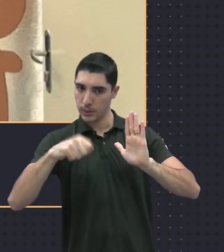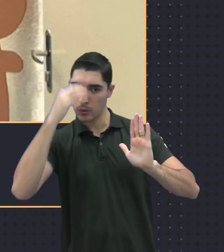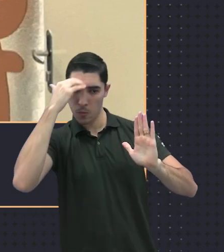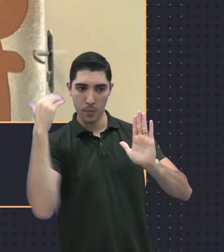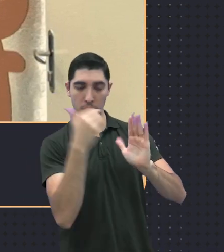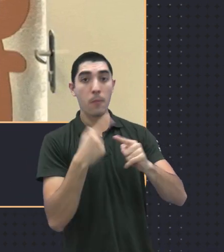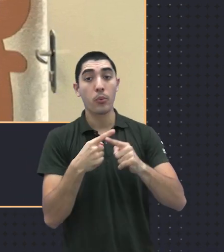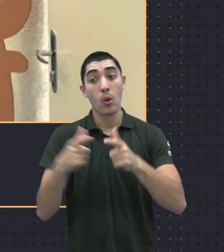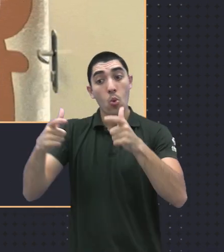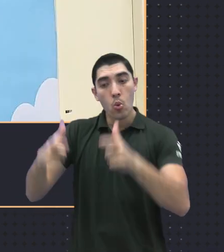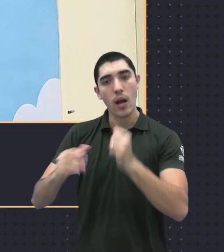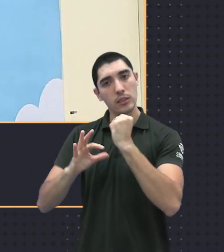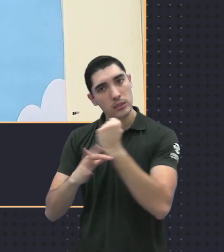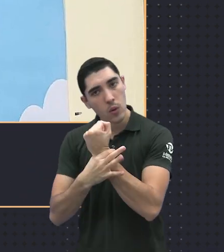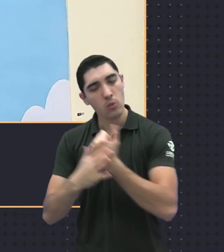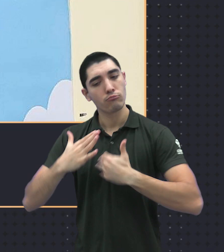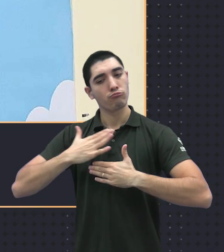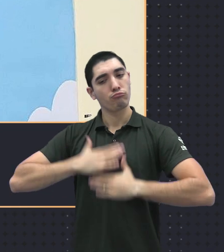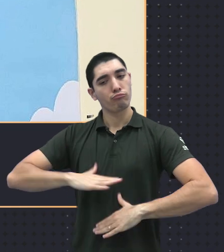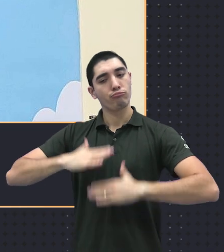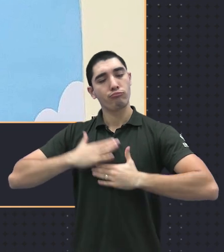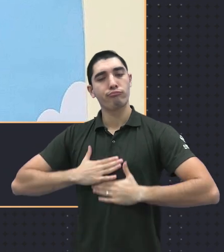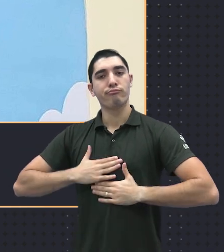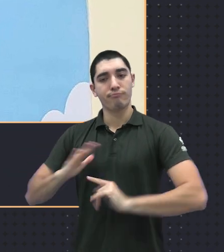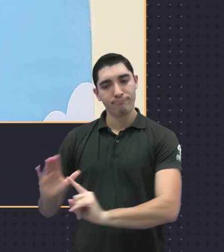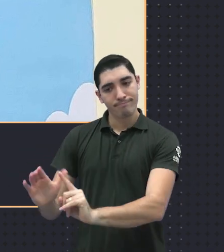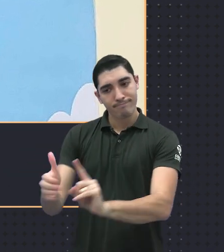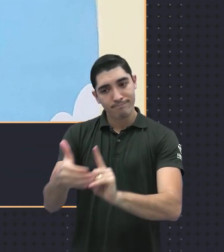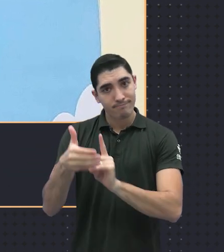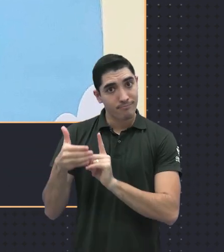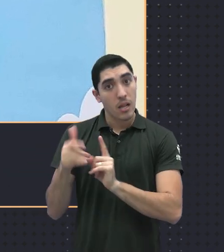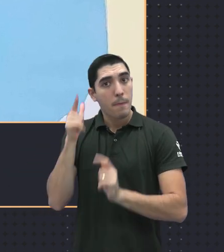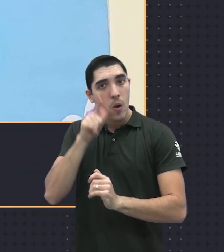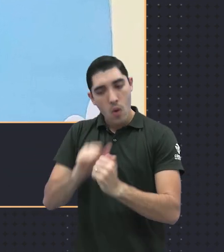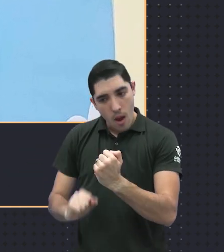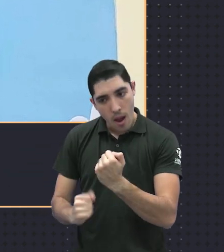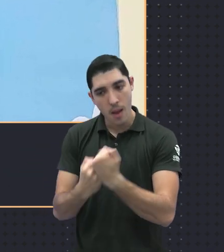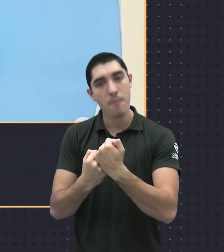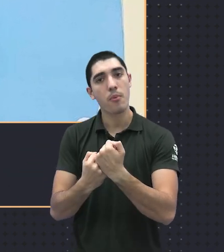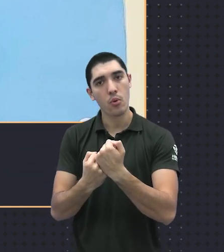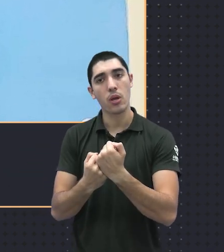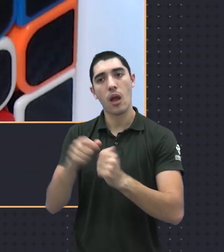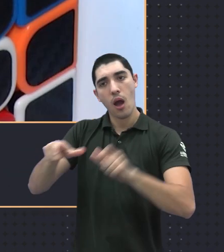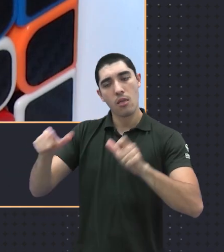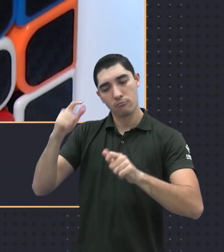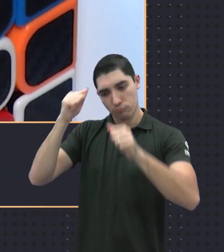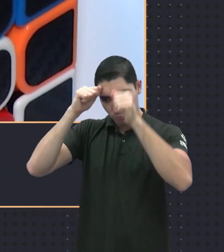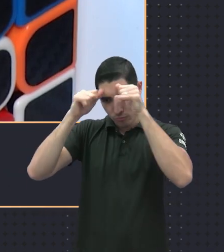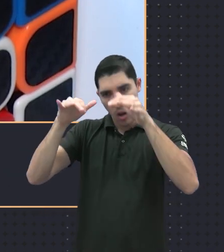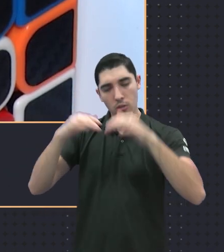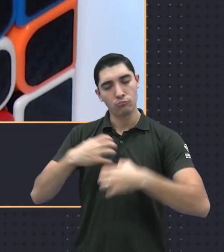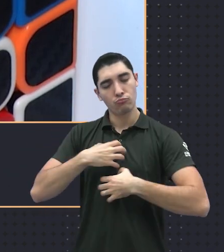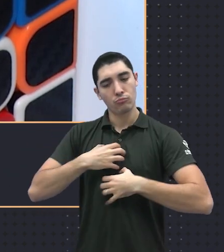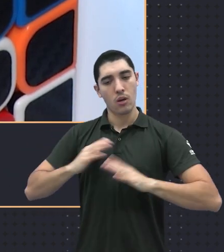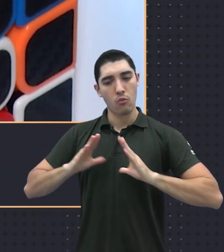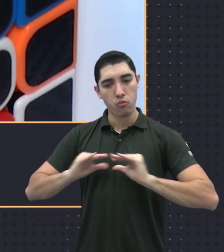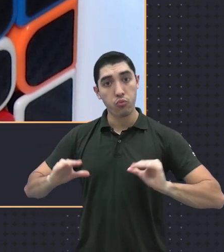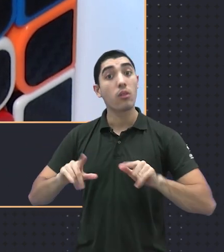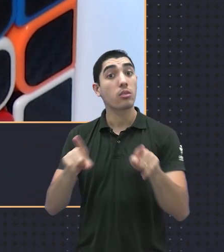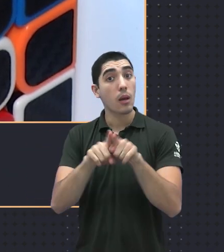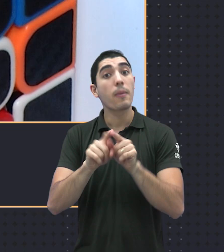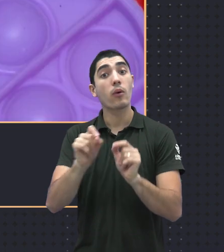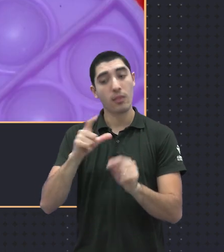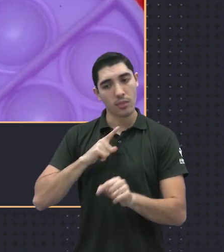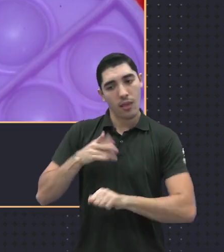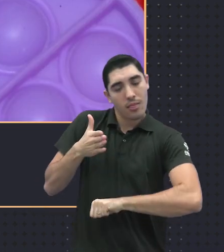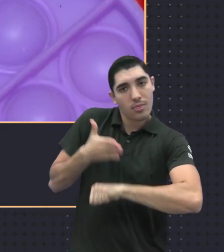um ambiente seguro, tranquilo e acolhedor, oferecendo suporte para a regulação sensorial. A lei também incentiva a realização